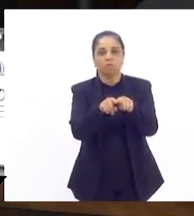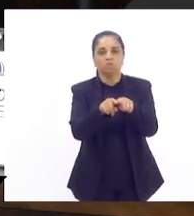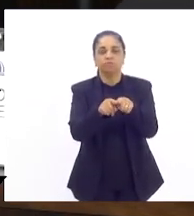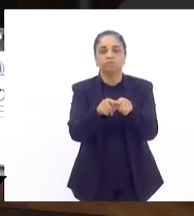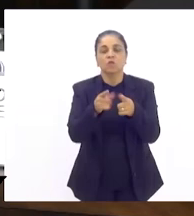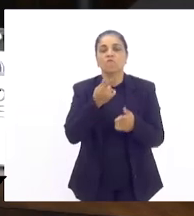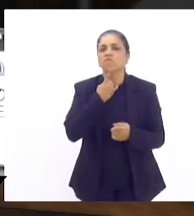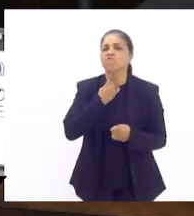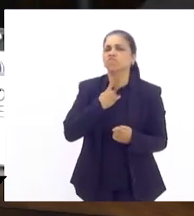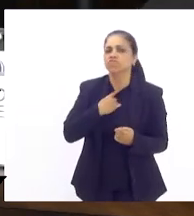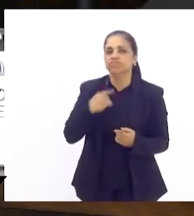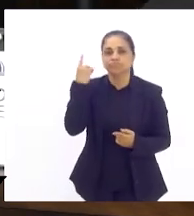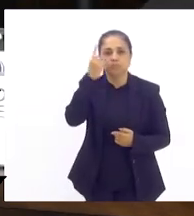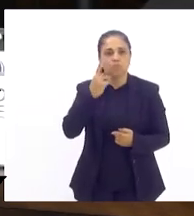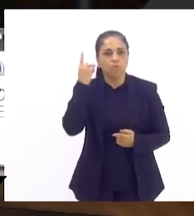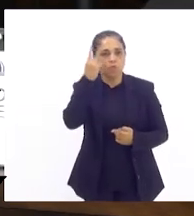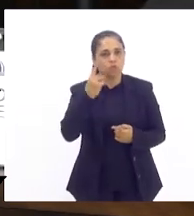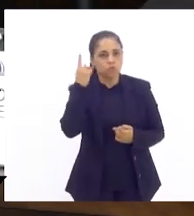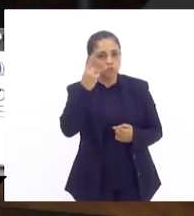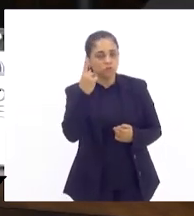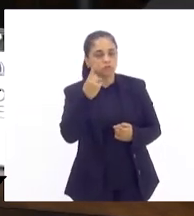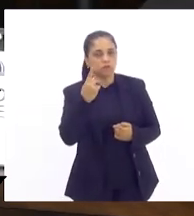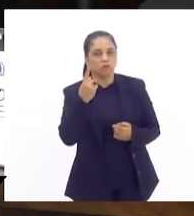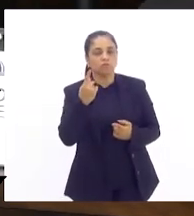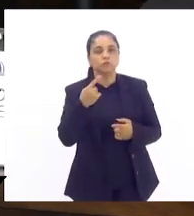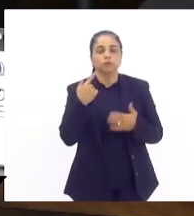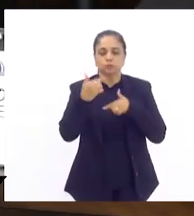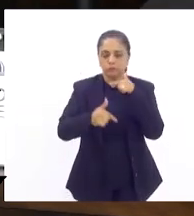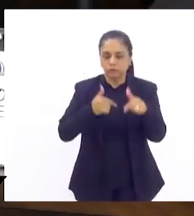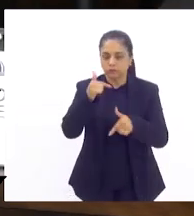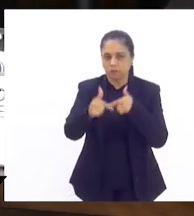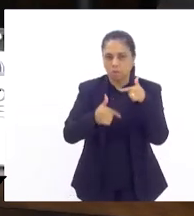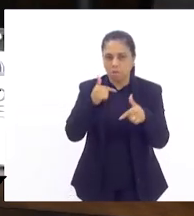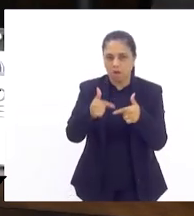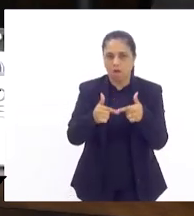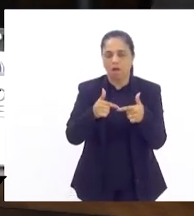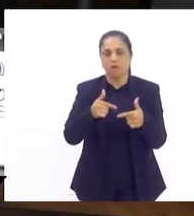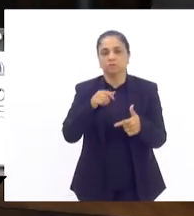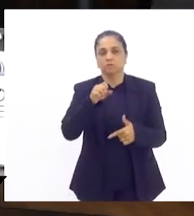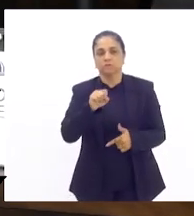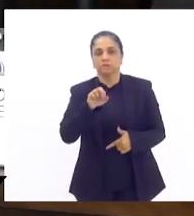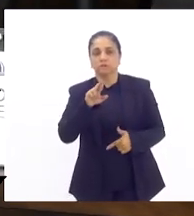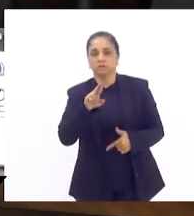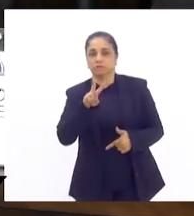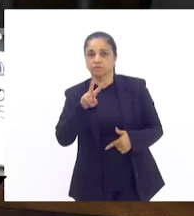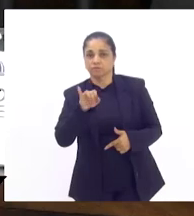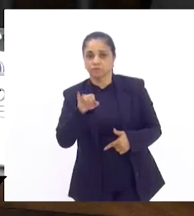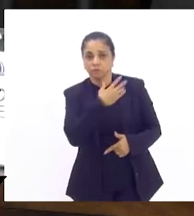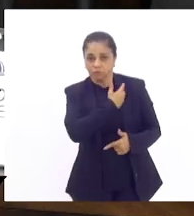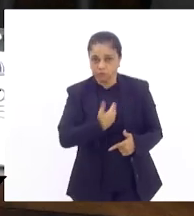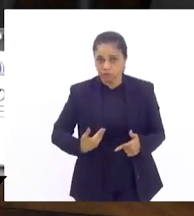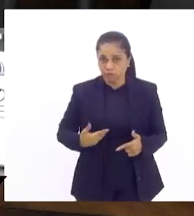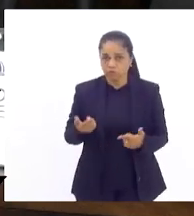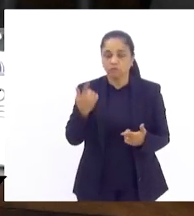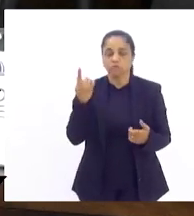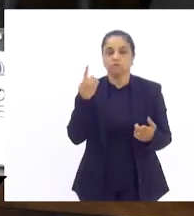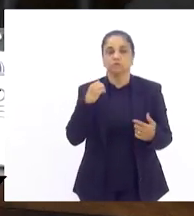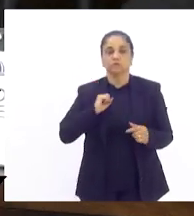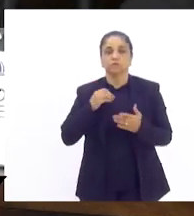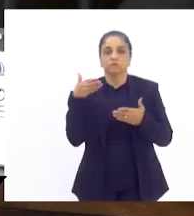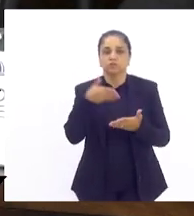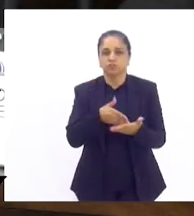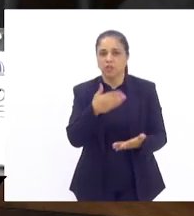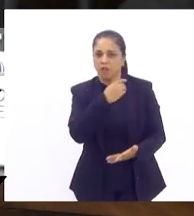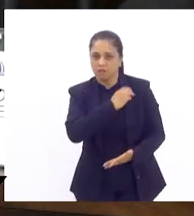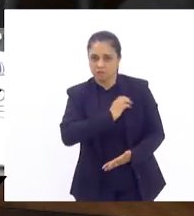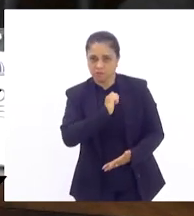política e que o serviço público chegue à cidade. Eu, falando de São Gonçalo, Douglas, 85% da